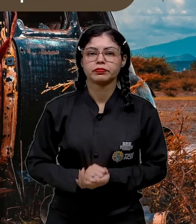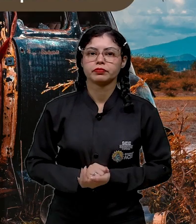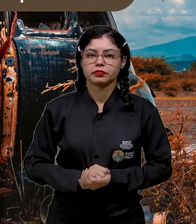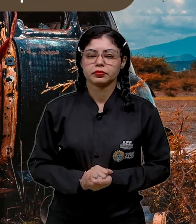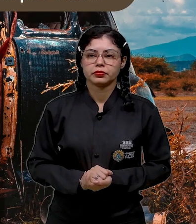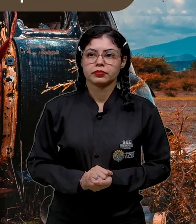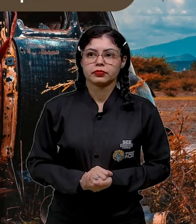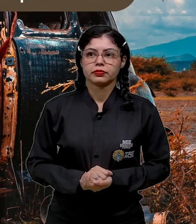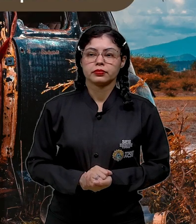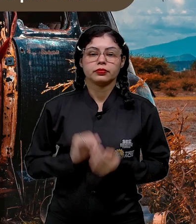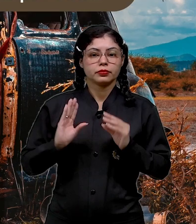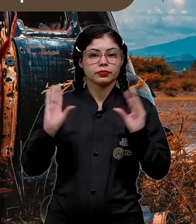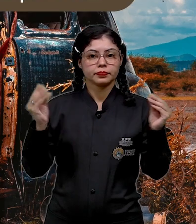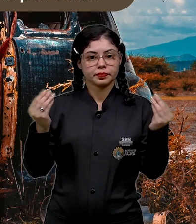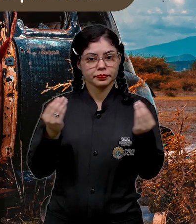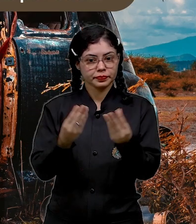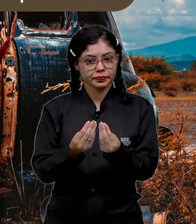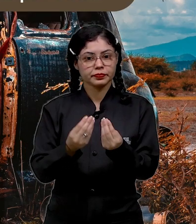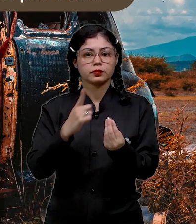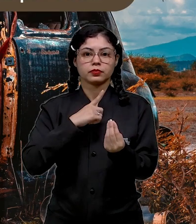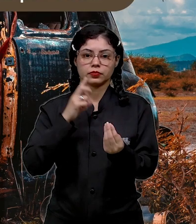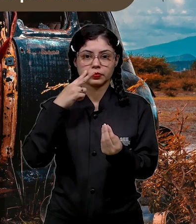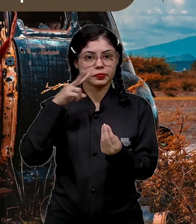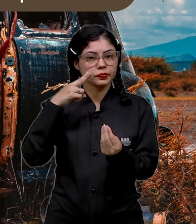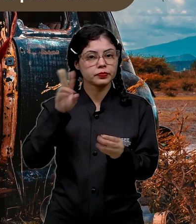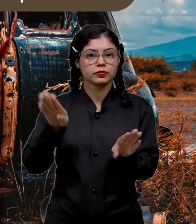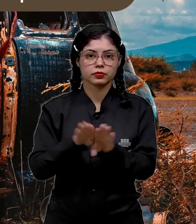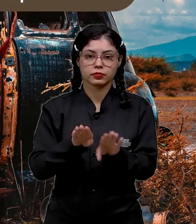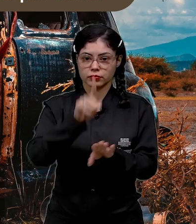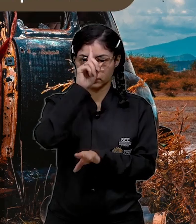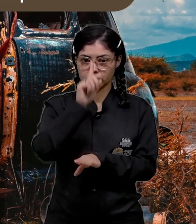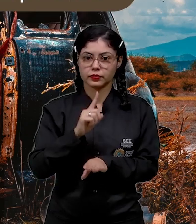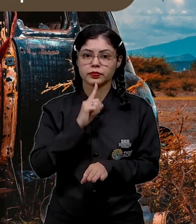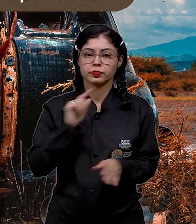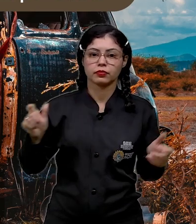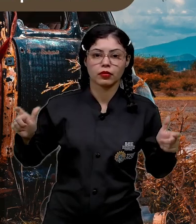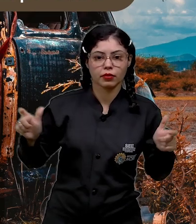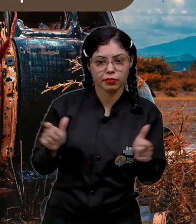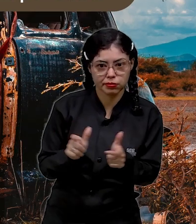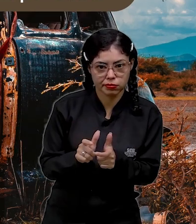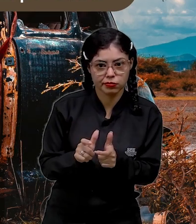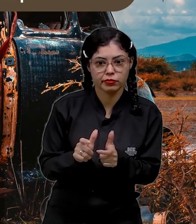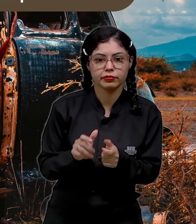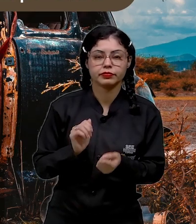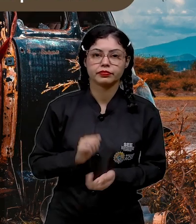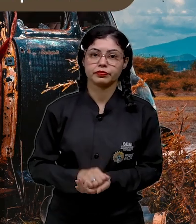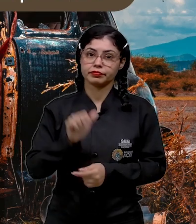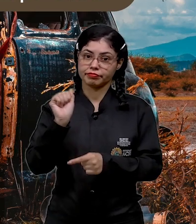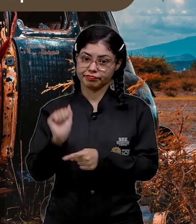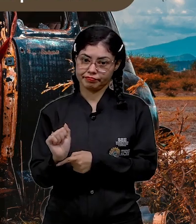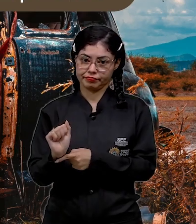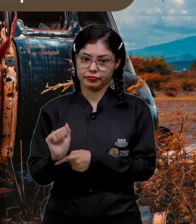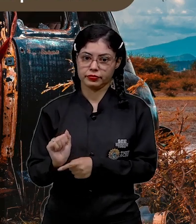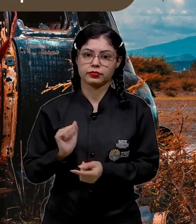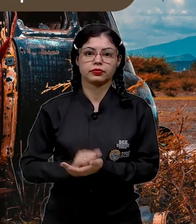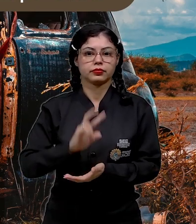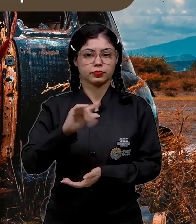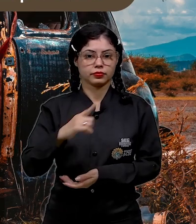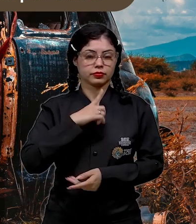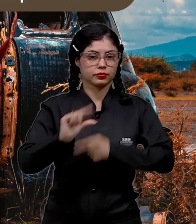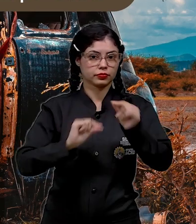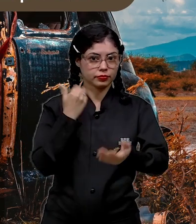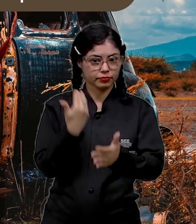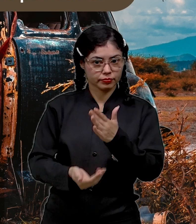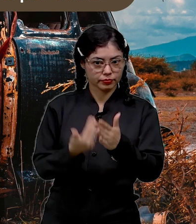essa substância ali, ó, como vocês estão vendo nessa figura, a gente tem o agente redutor, o agente A. E ele vai estar o quê?